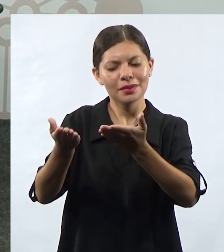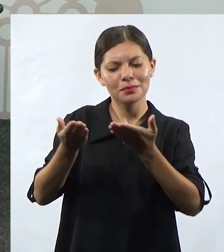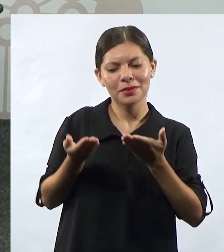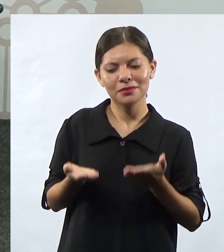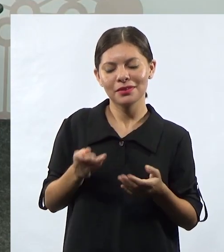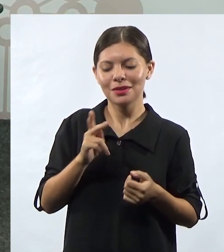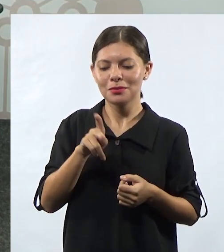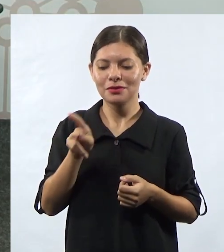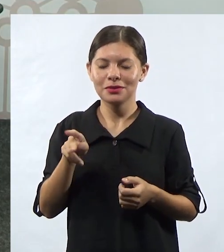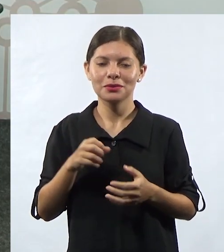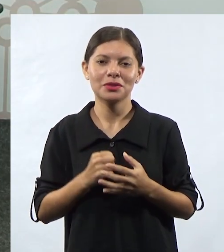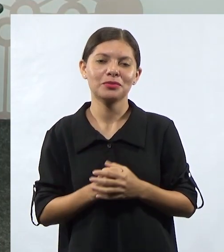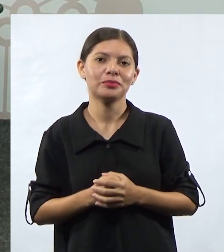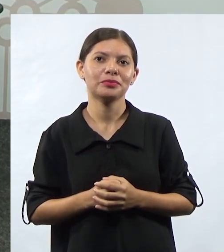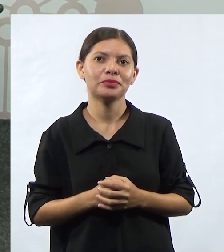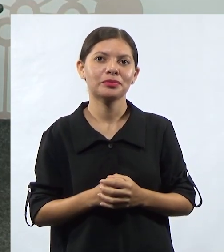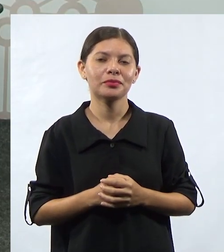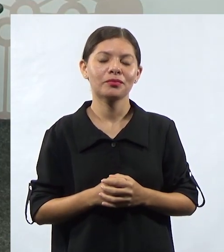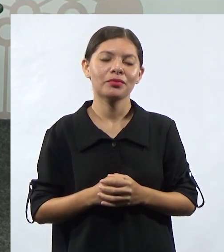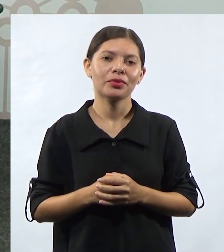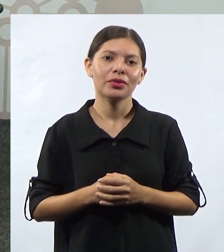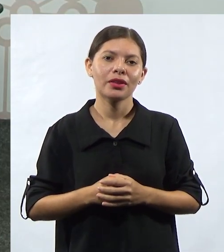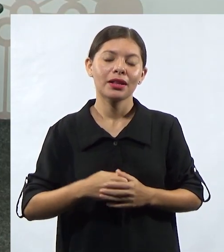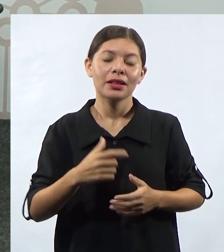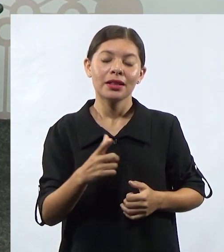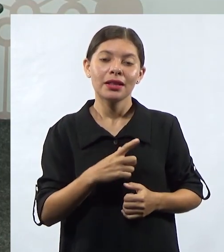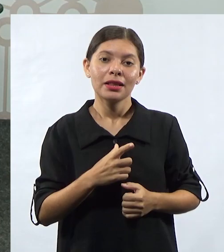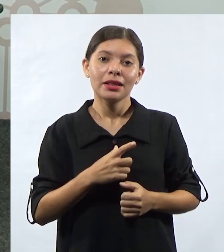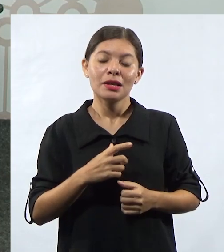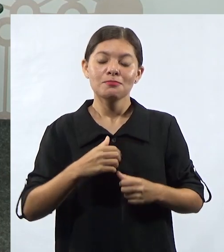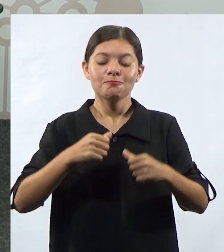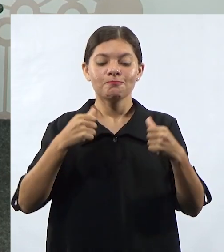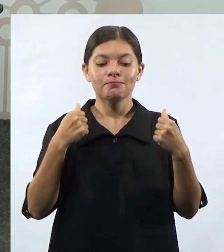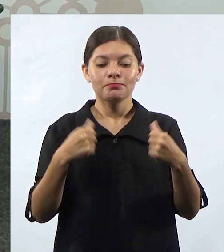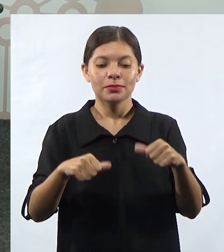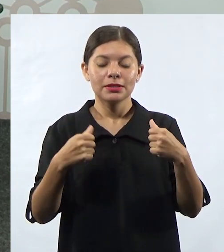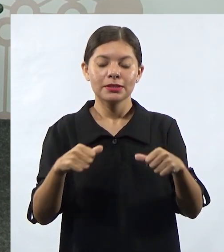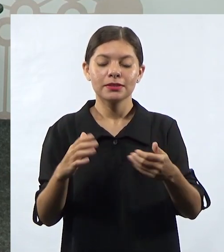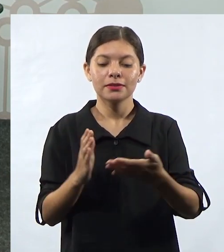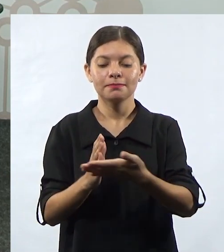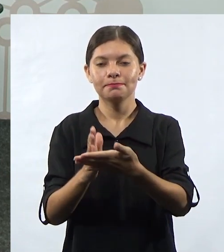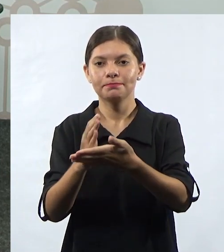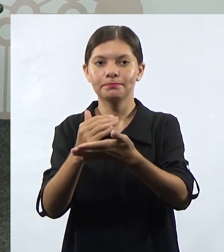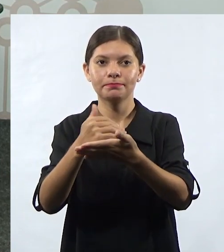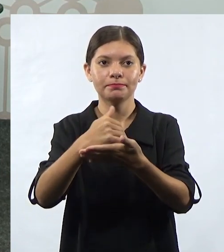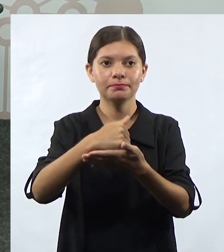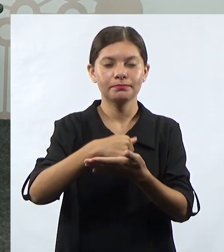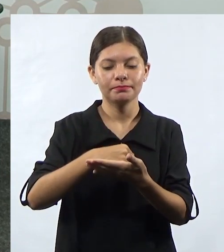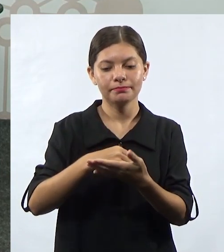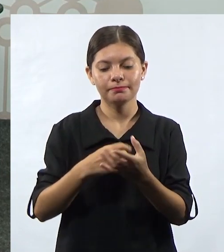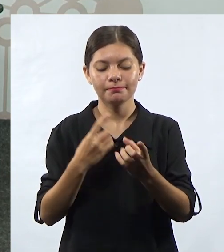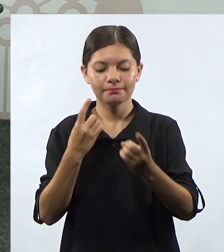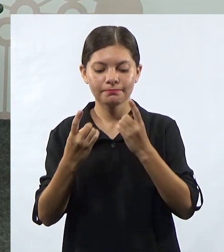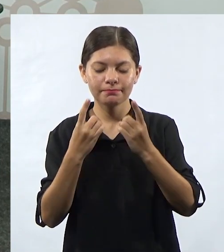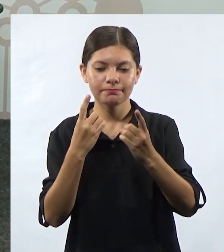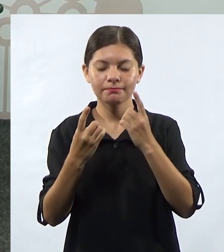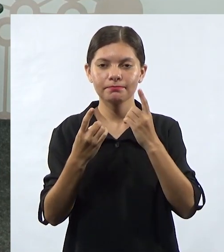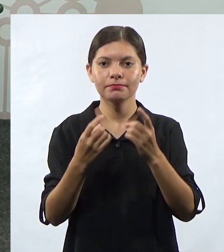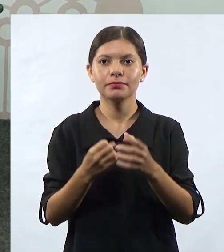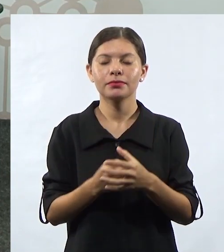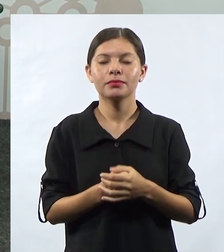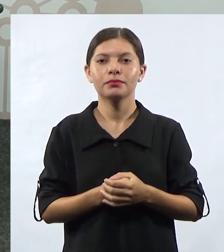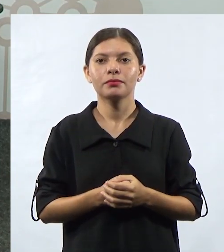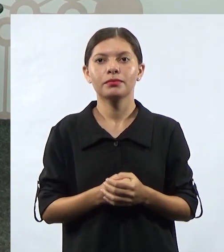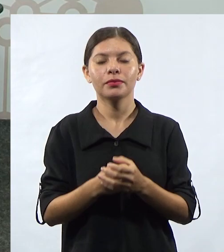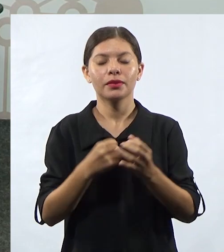professora. Então, como eu abordei, a gente tem essa necessidade, né, de fazer uma coleta de dados. Ela é muito importante para que a gente possa construir